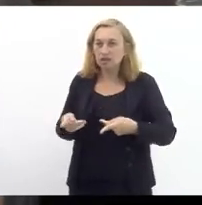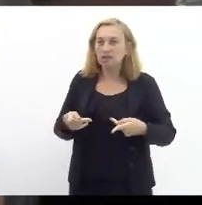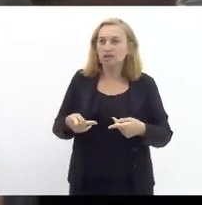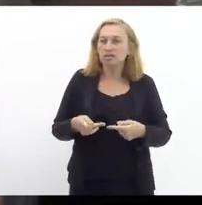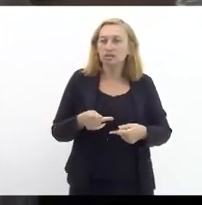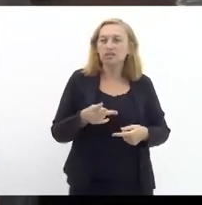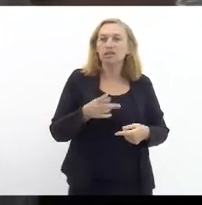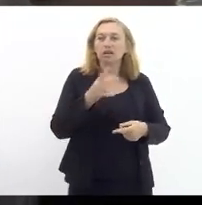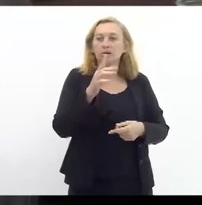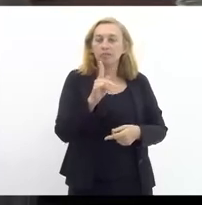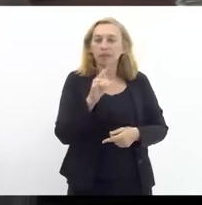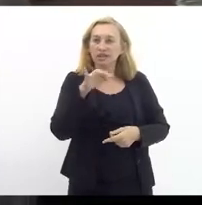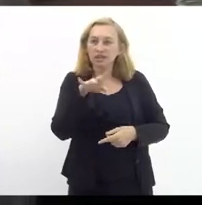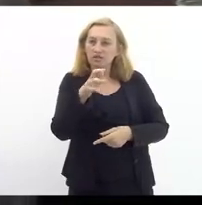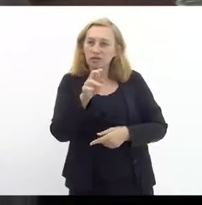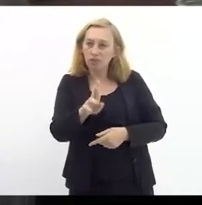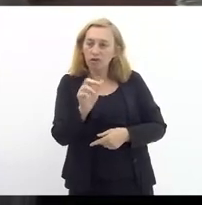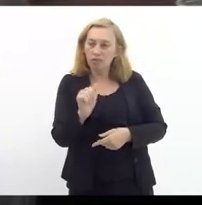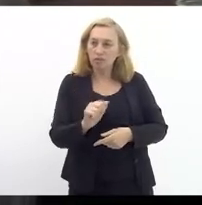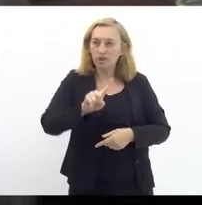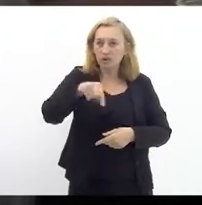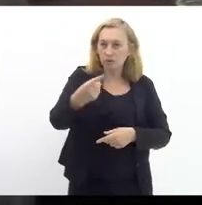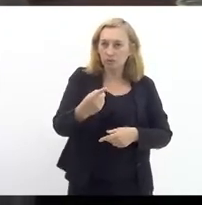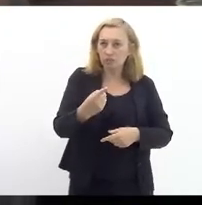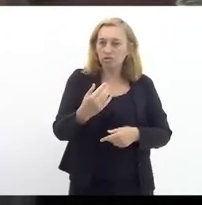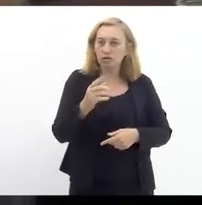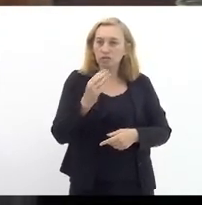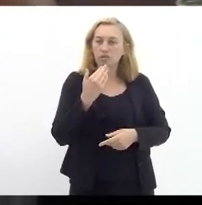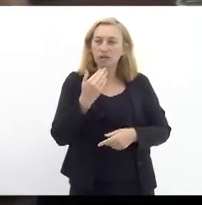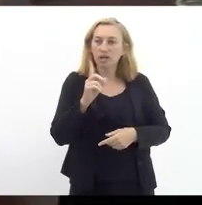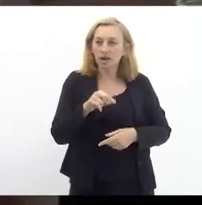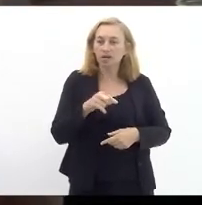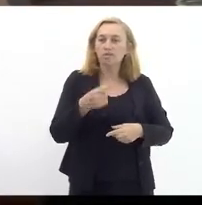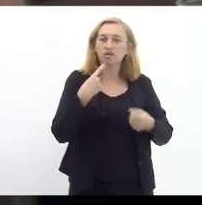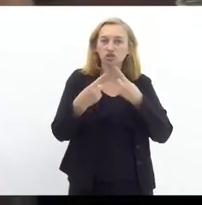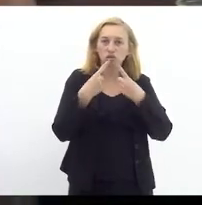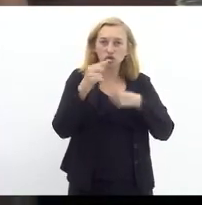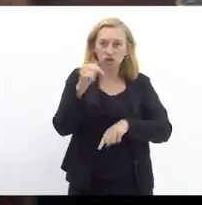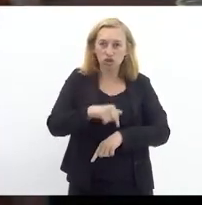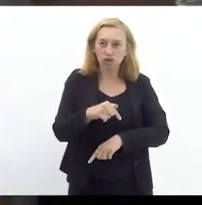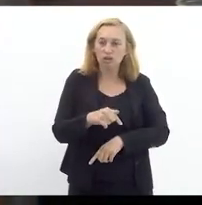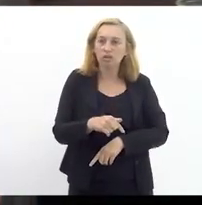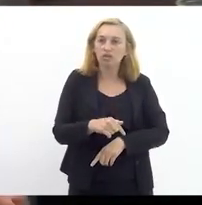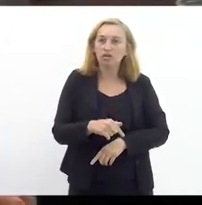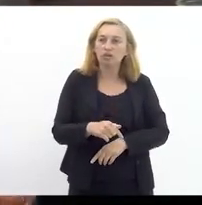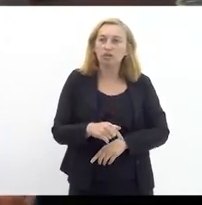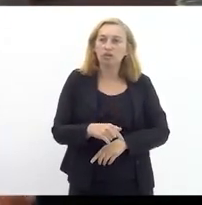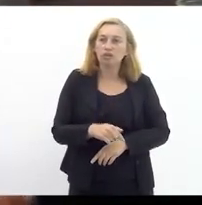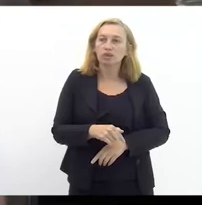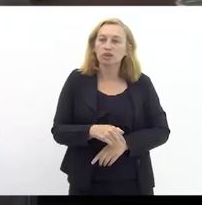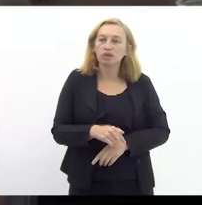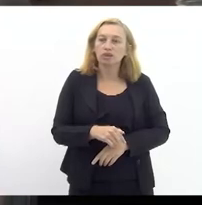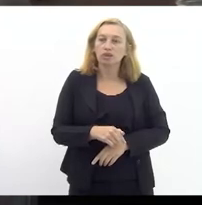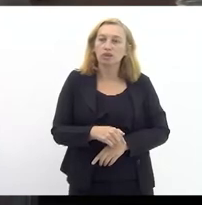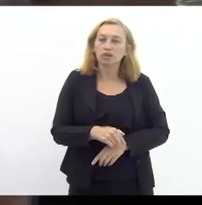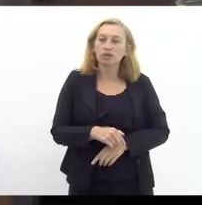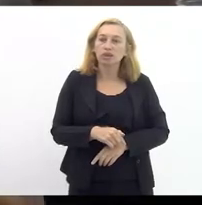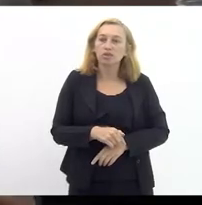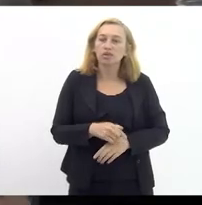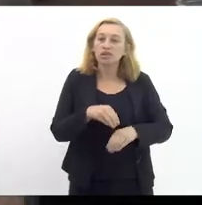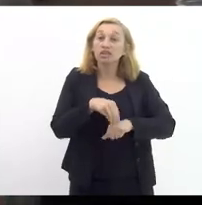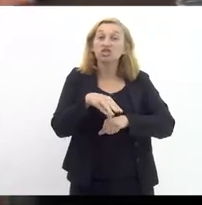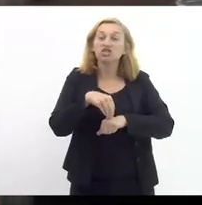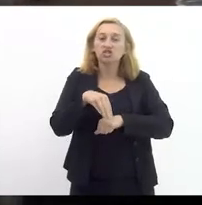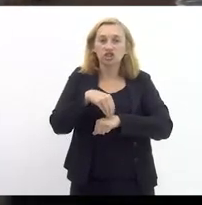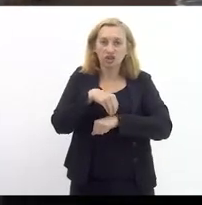nas plataformas sistemáticas. E a outra recomendação é, a gente precisa discutir aqui esses cargos, essas